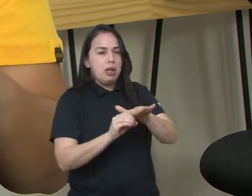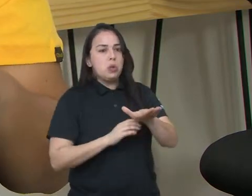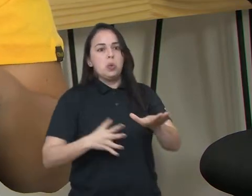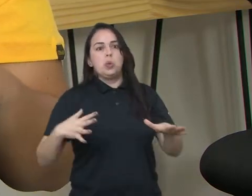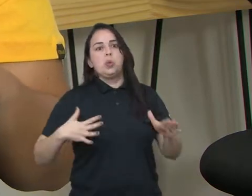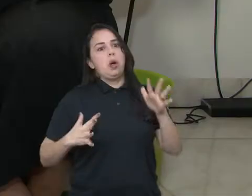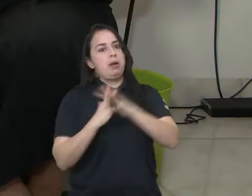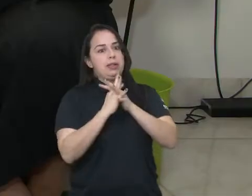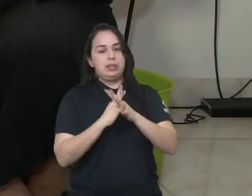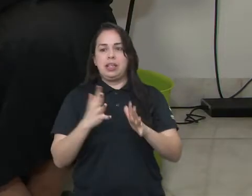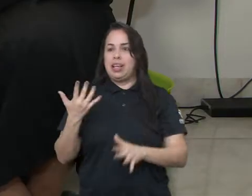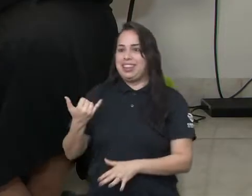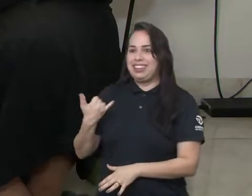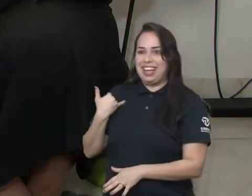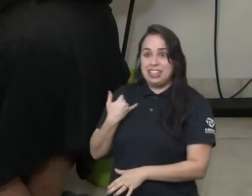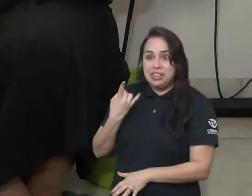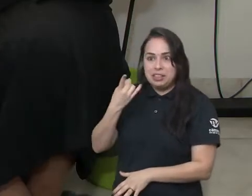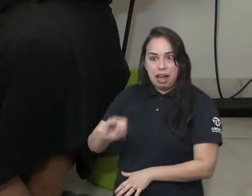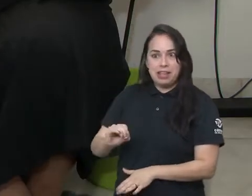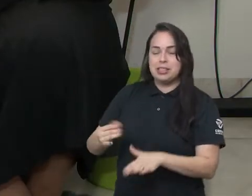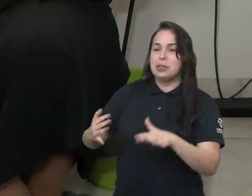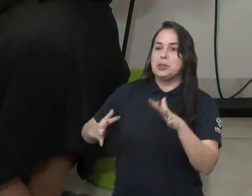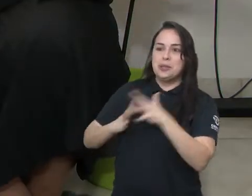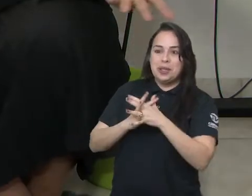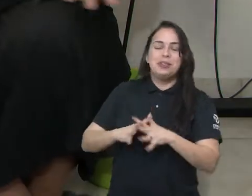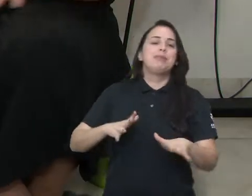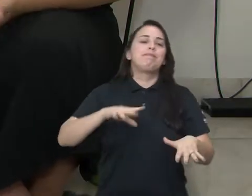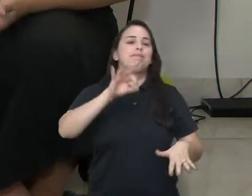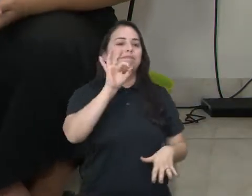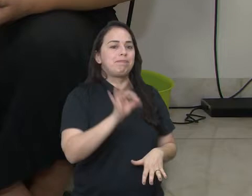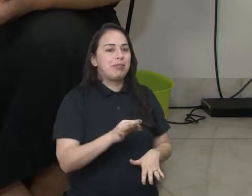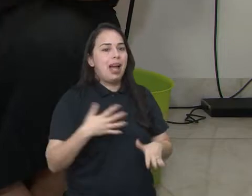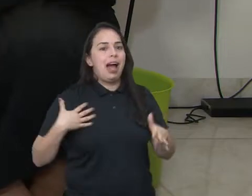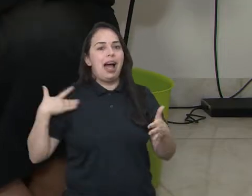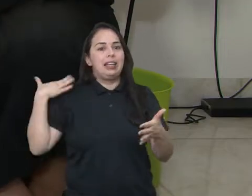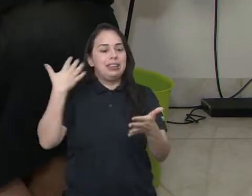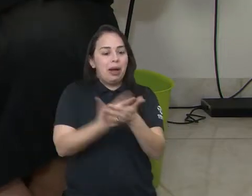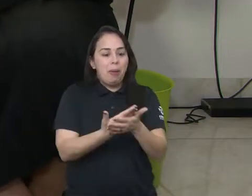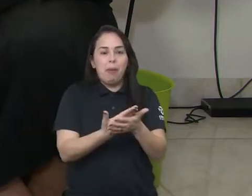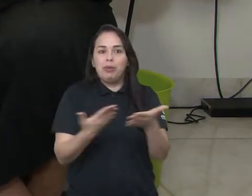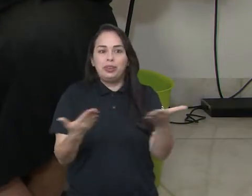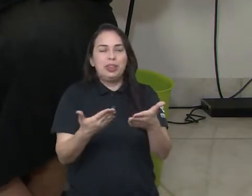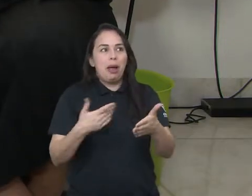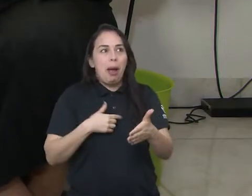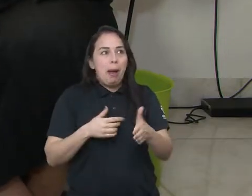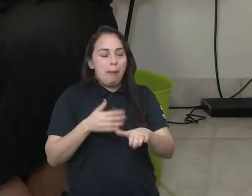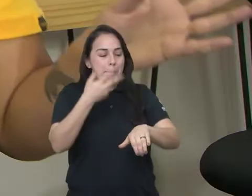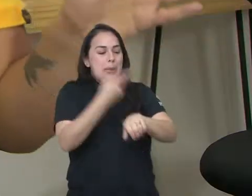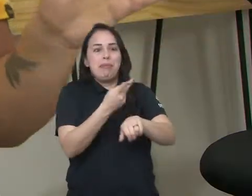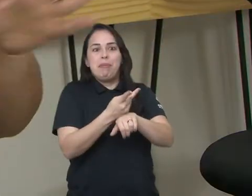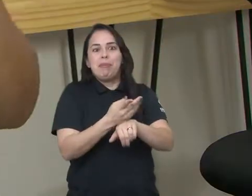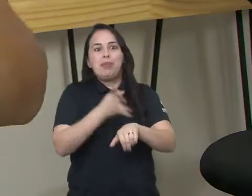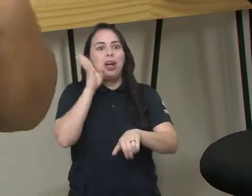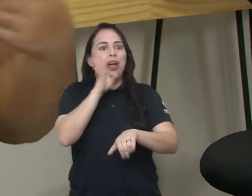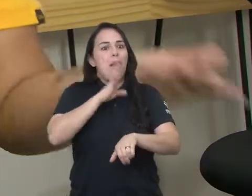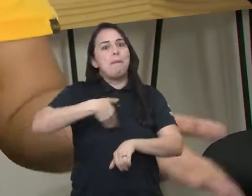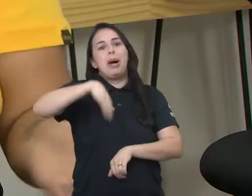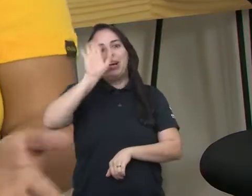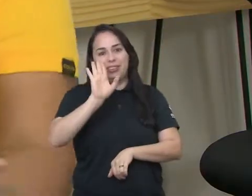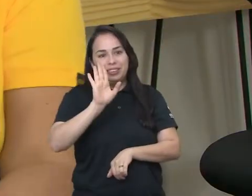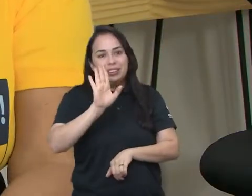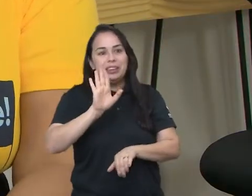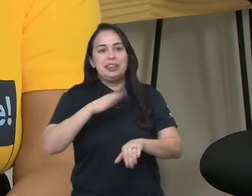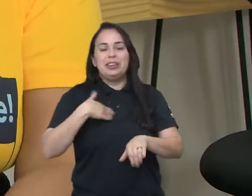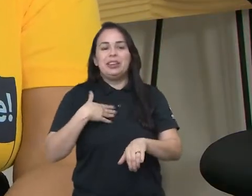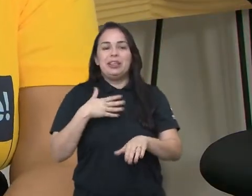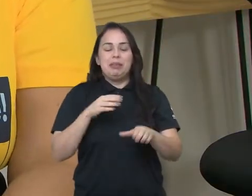criança, mas... Auge da sua carreira, 10 anos. Agora. Auge da minha carreira. Mas até hoje eu acho que é um dos prêmios mais legais que eu já ganhei. Não sei se